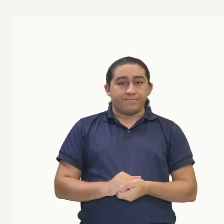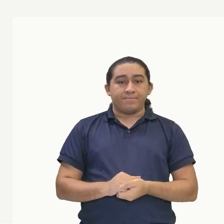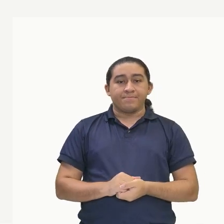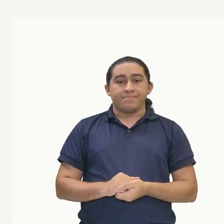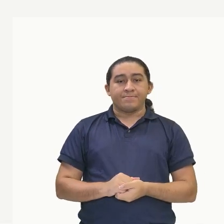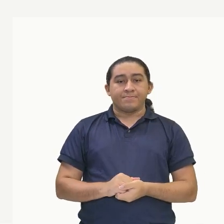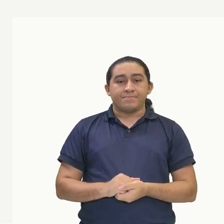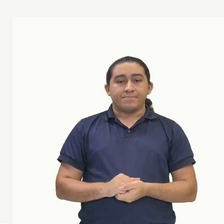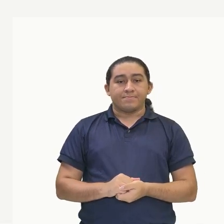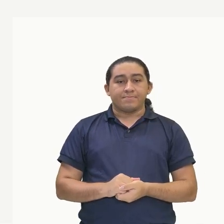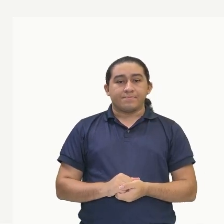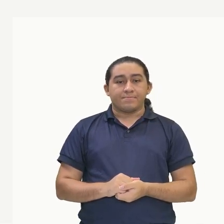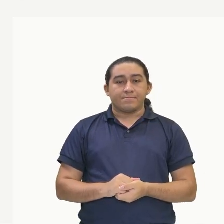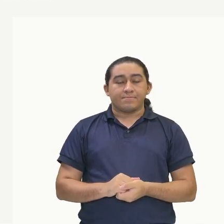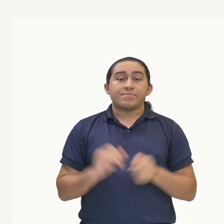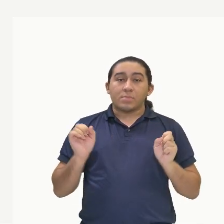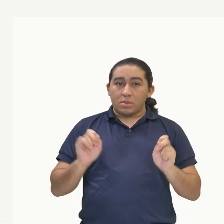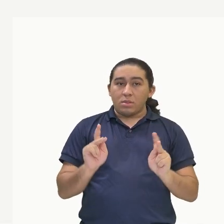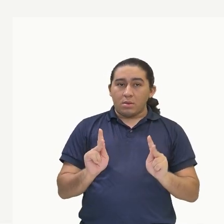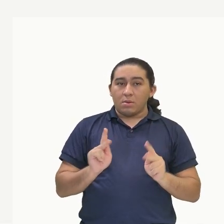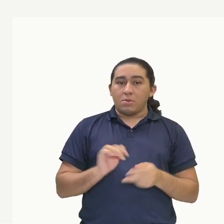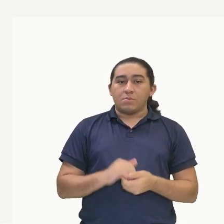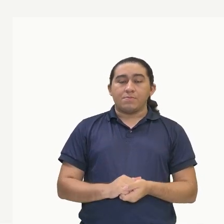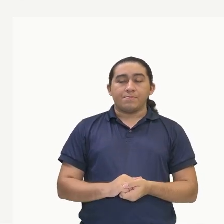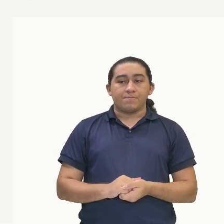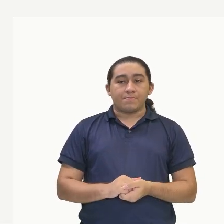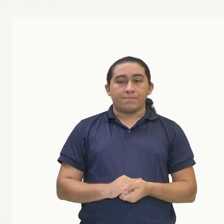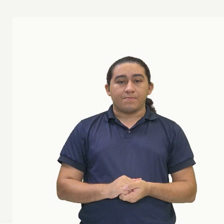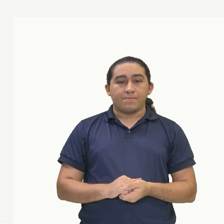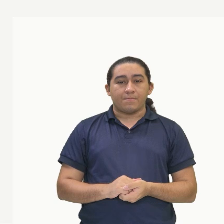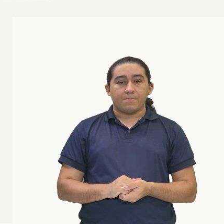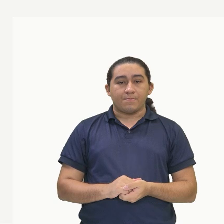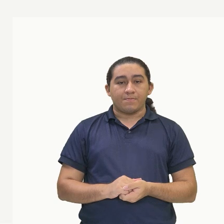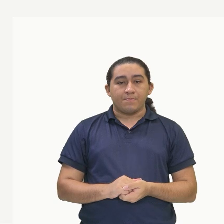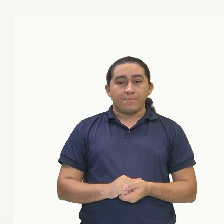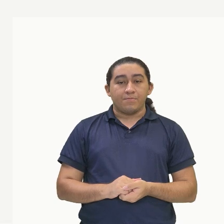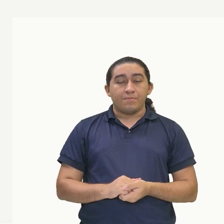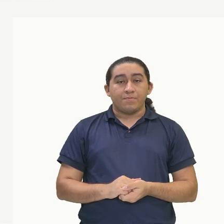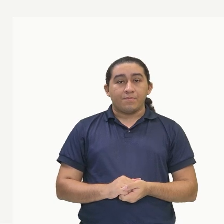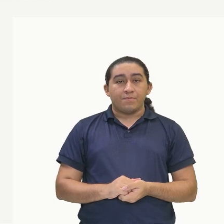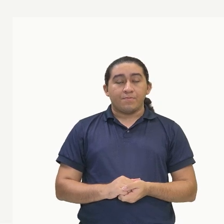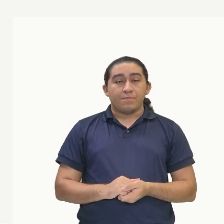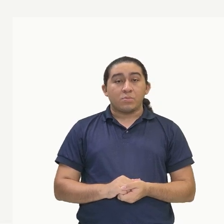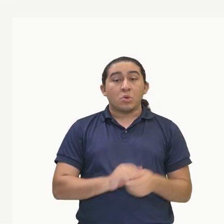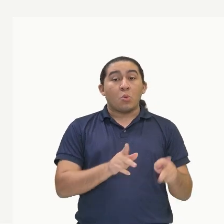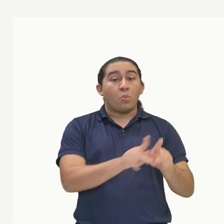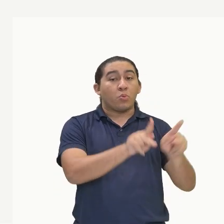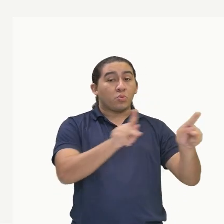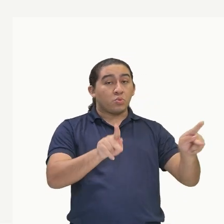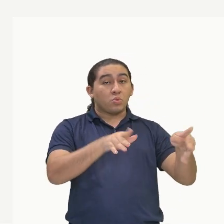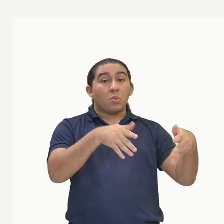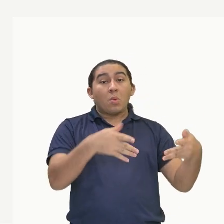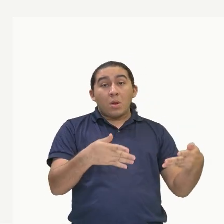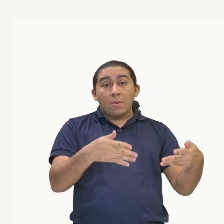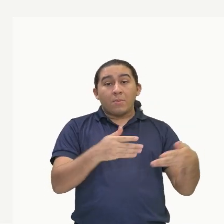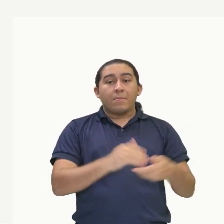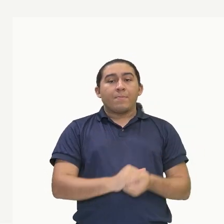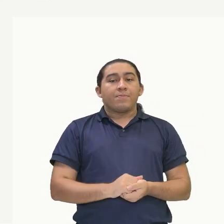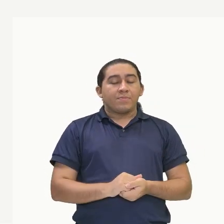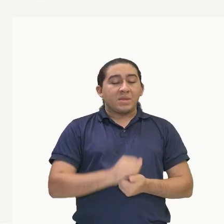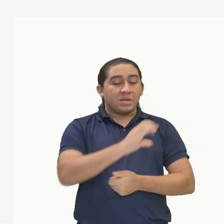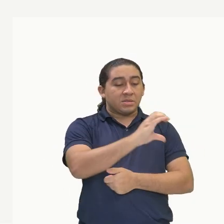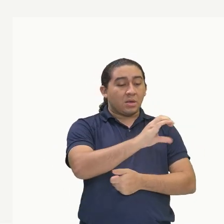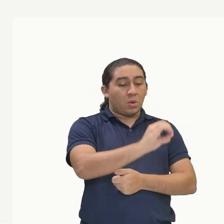né? Beleza. Para formar o dióxido de